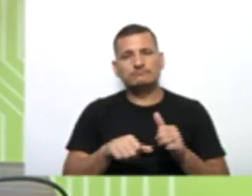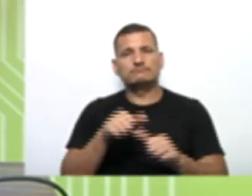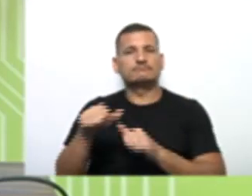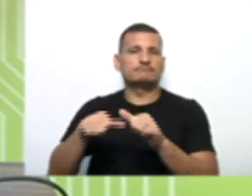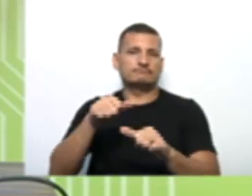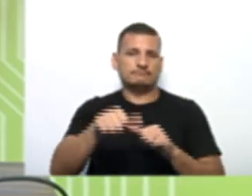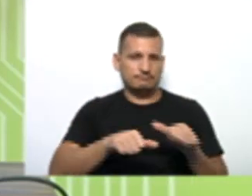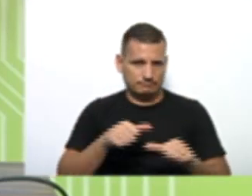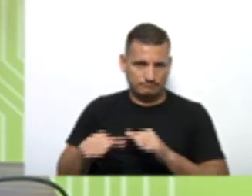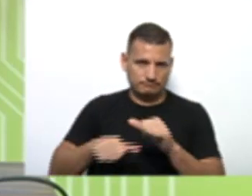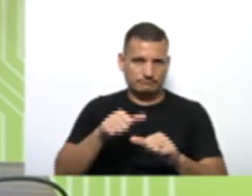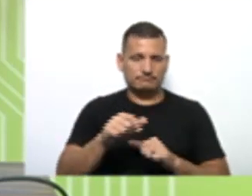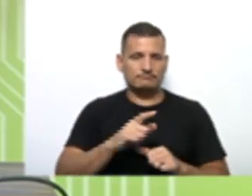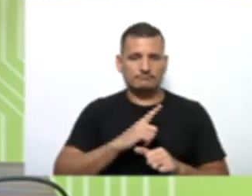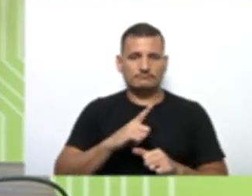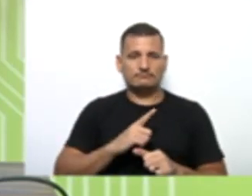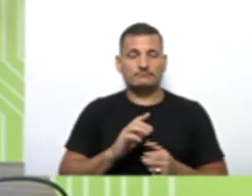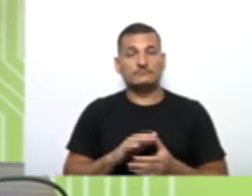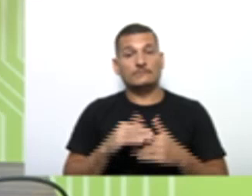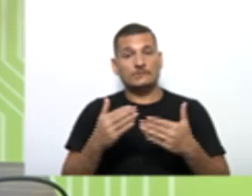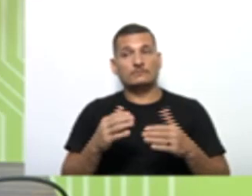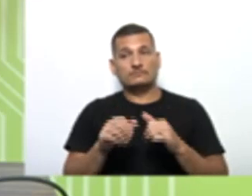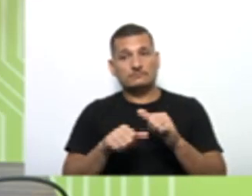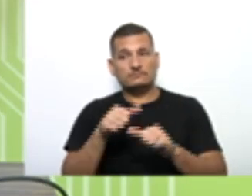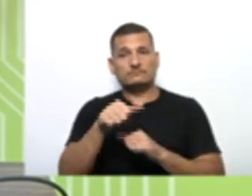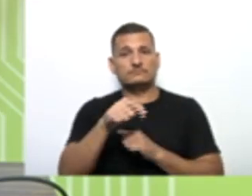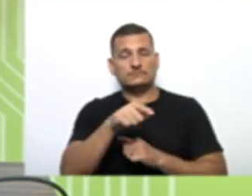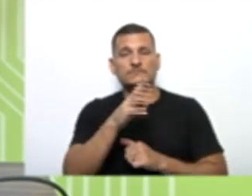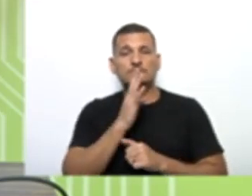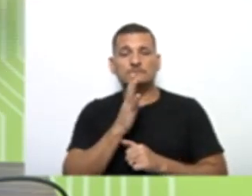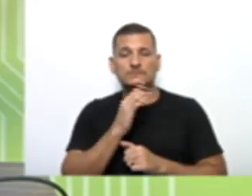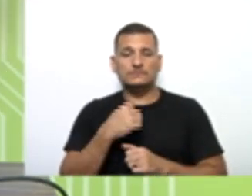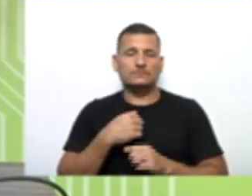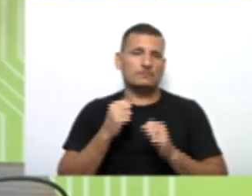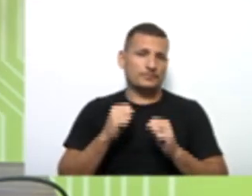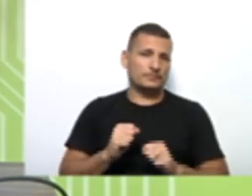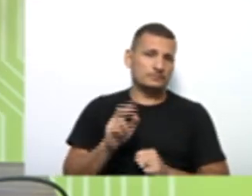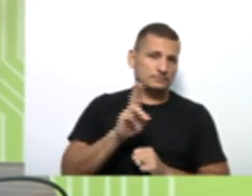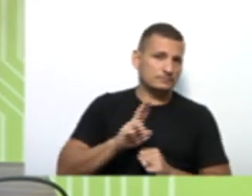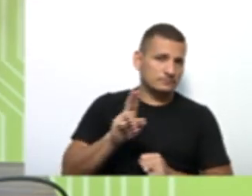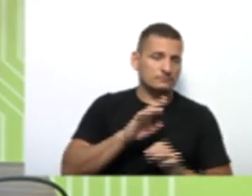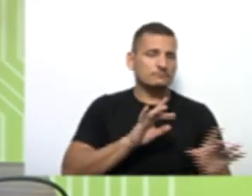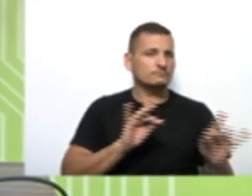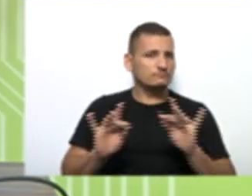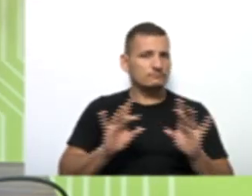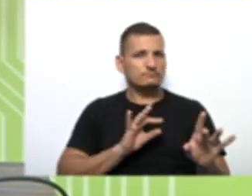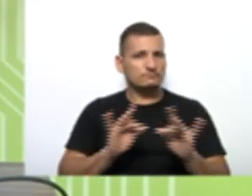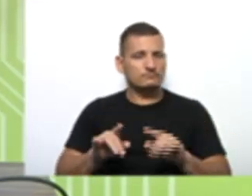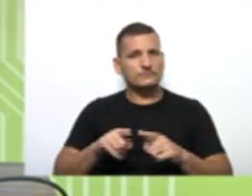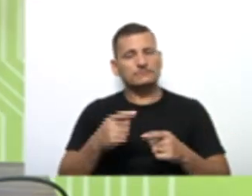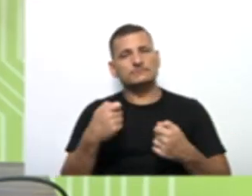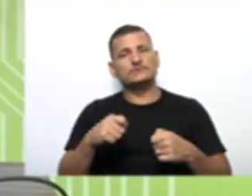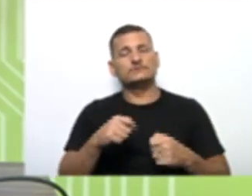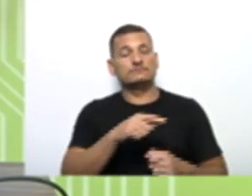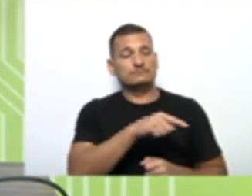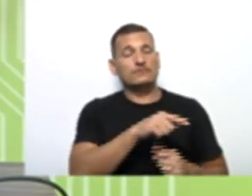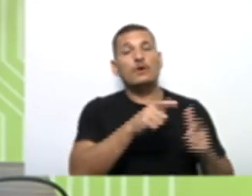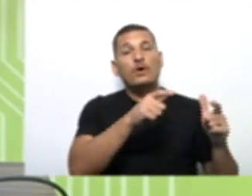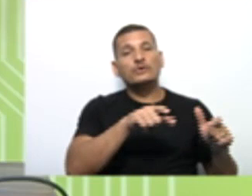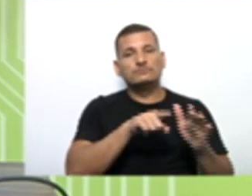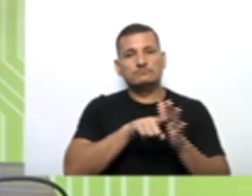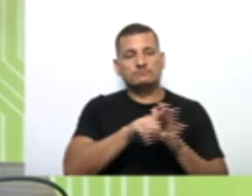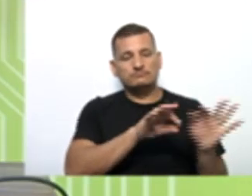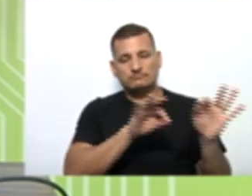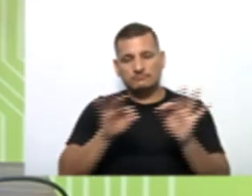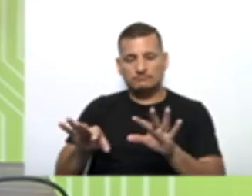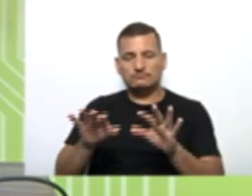se transforma. Então, para transformar esse conhecimento, eu posso usar esse conhecimento, posso copiar e colar, mas eu tenho que fazer